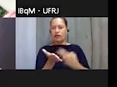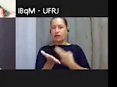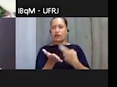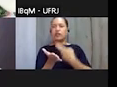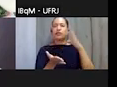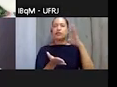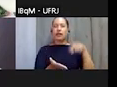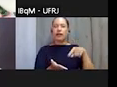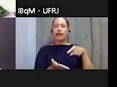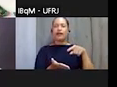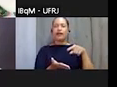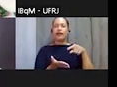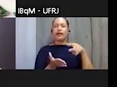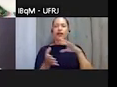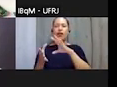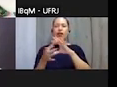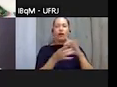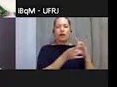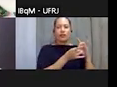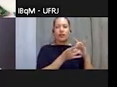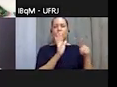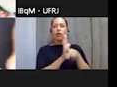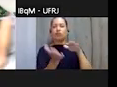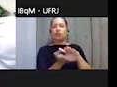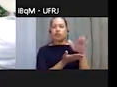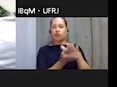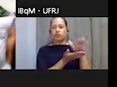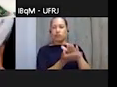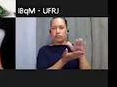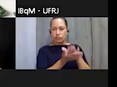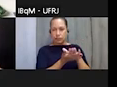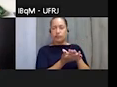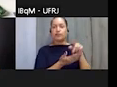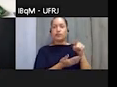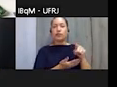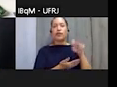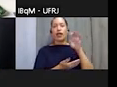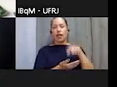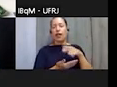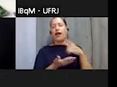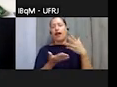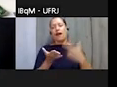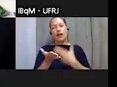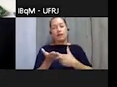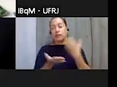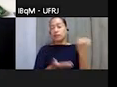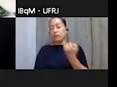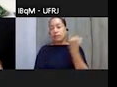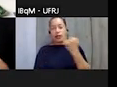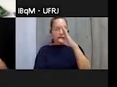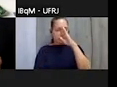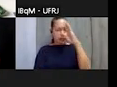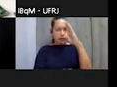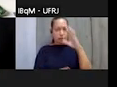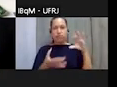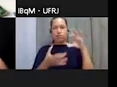do contexto das revistas publicadas pela Nature, é certamente a revista mais importante relacionada a